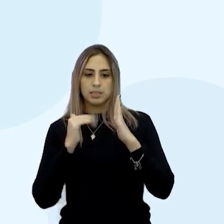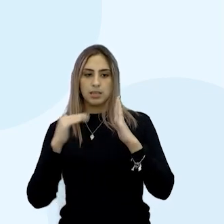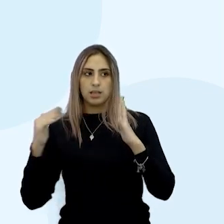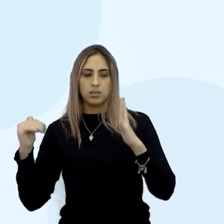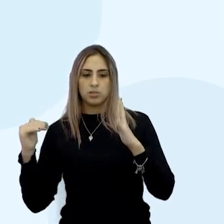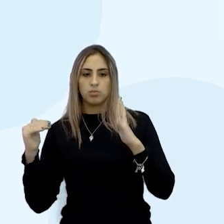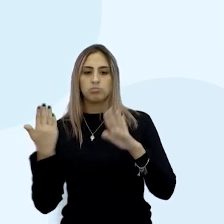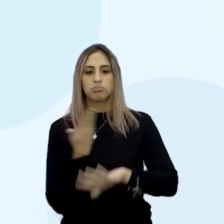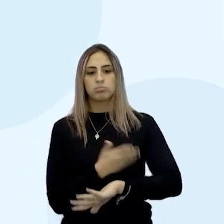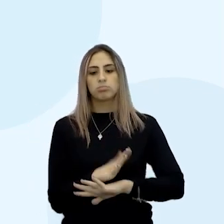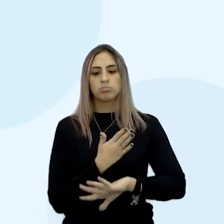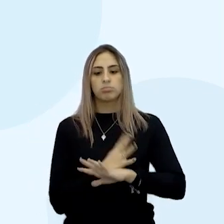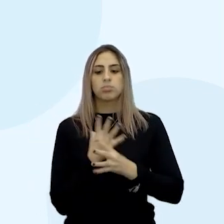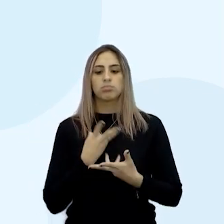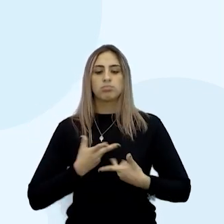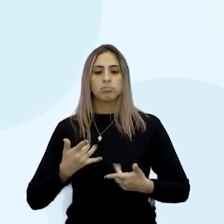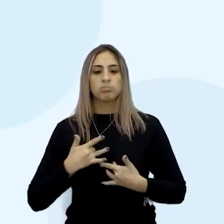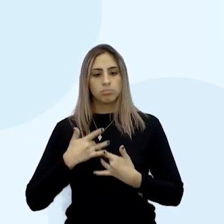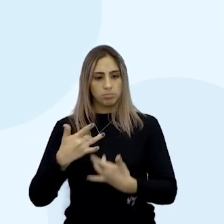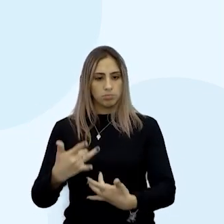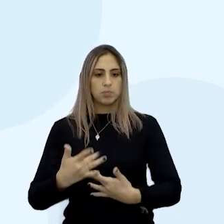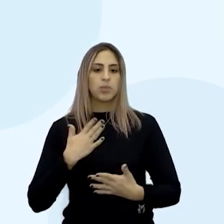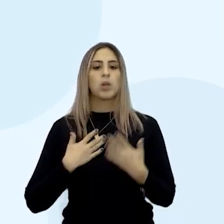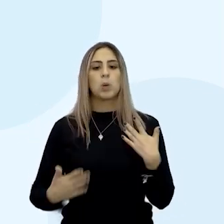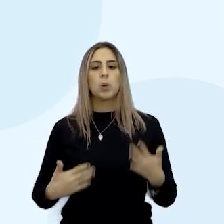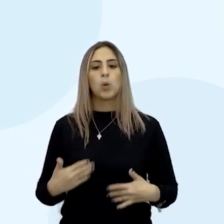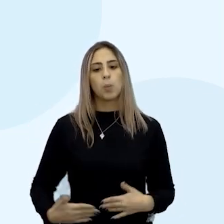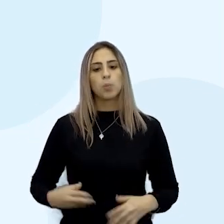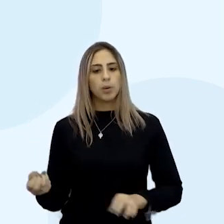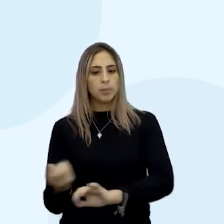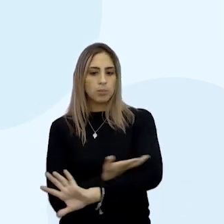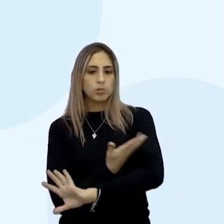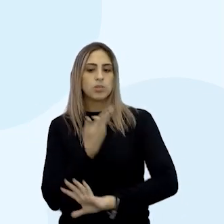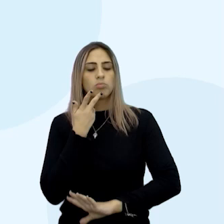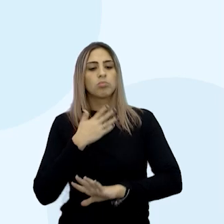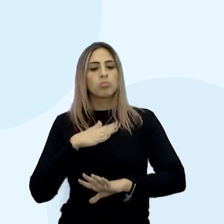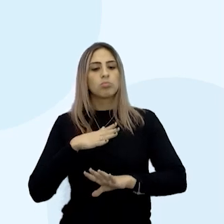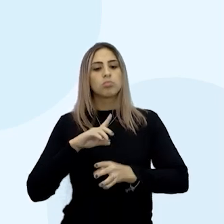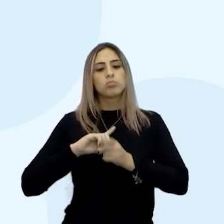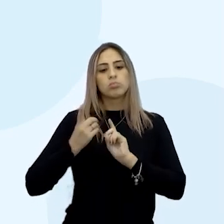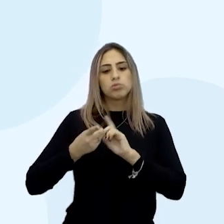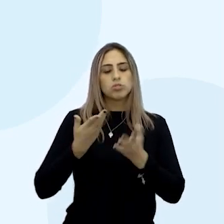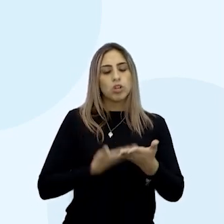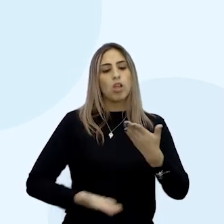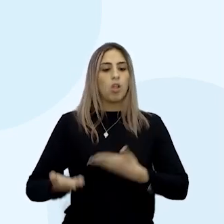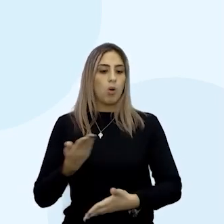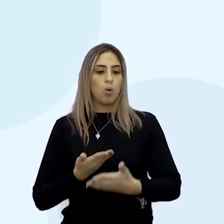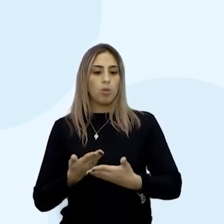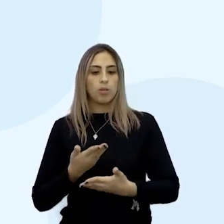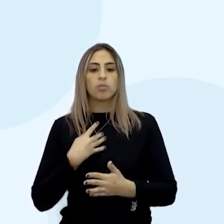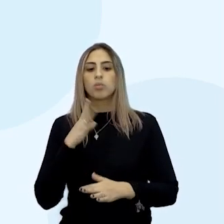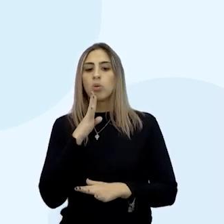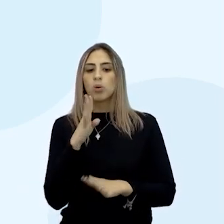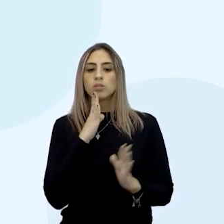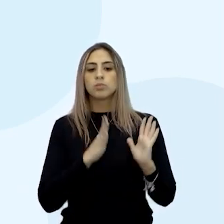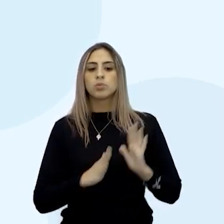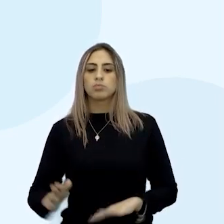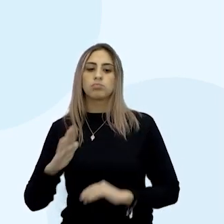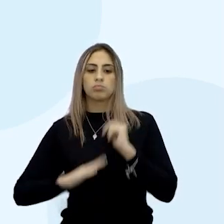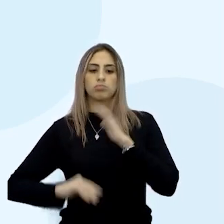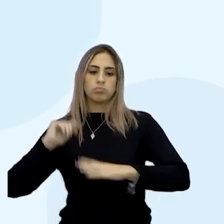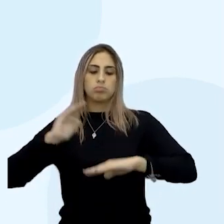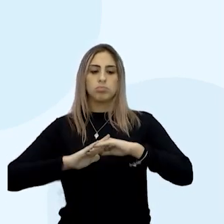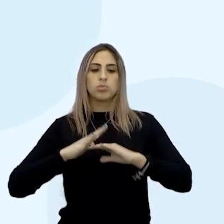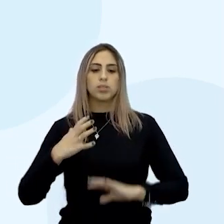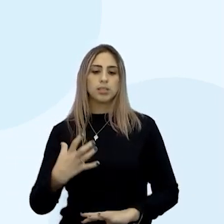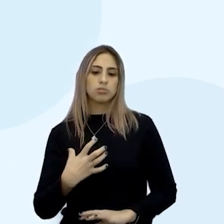Refletir sobre como corpo e emoção dialogam para a construção de sentidos e conhecer o processo de construção de personagens no show